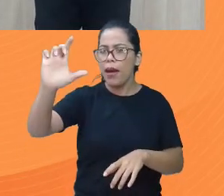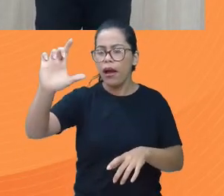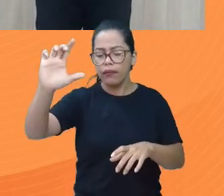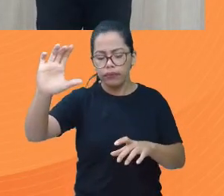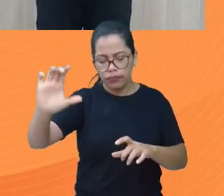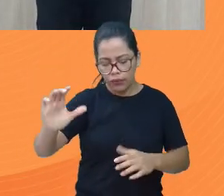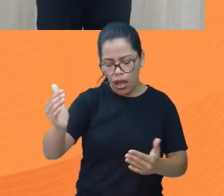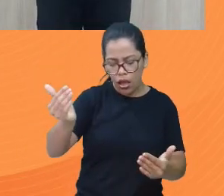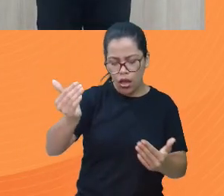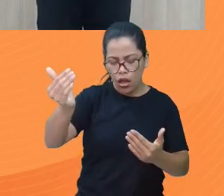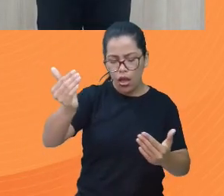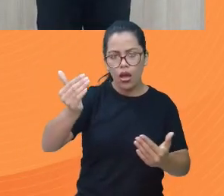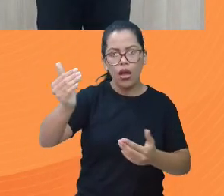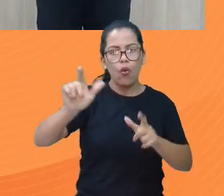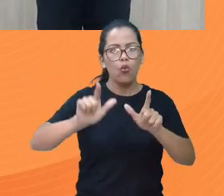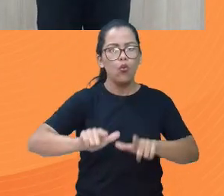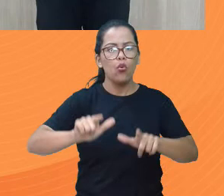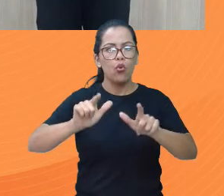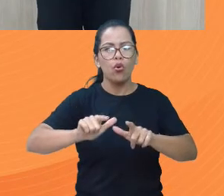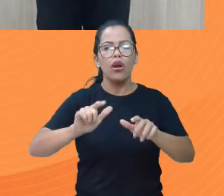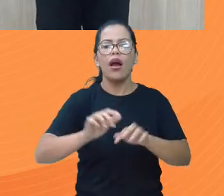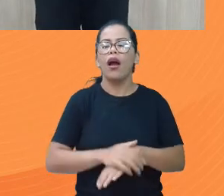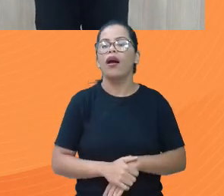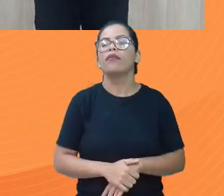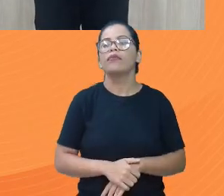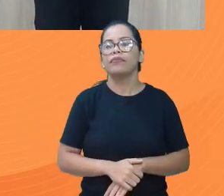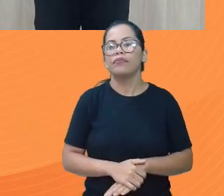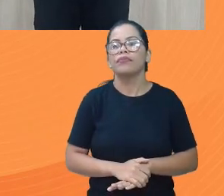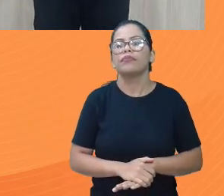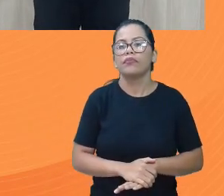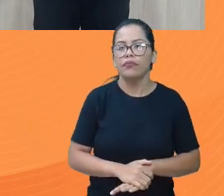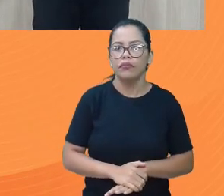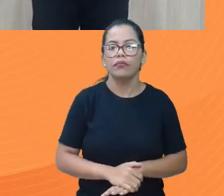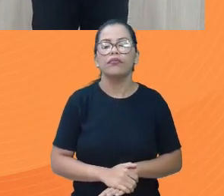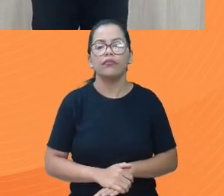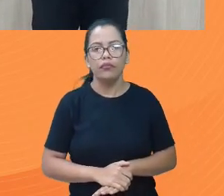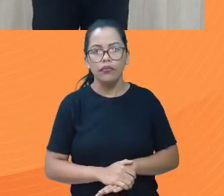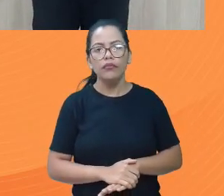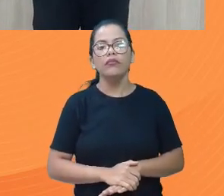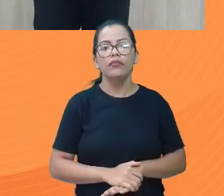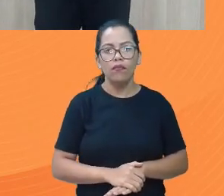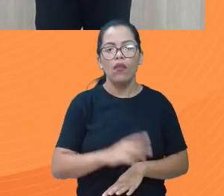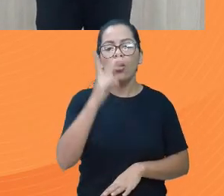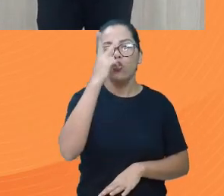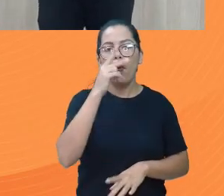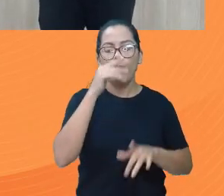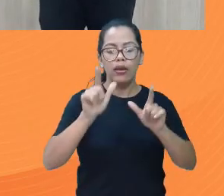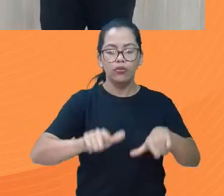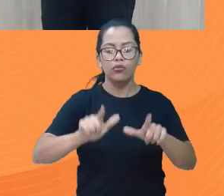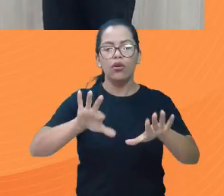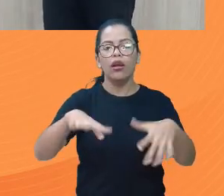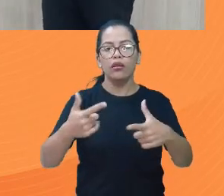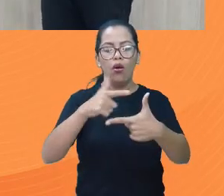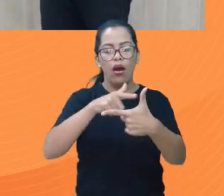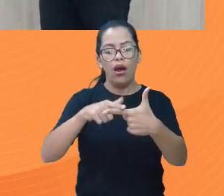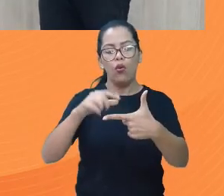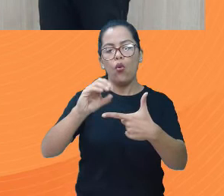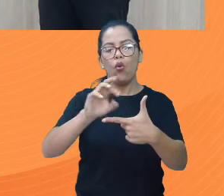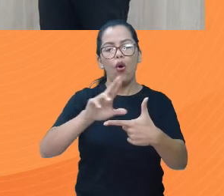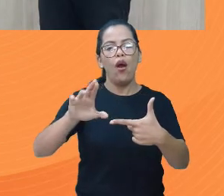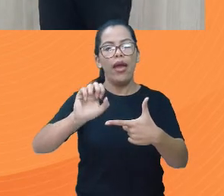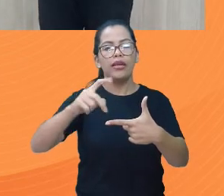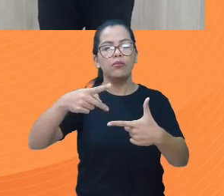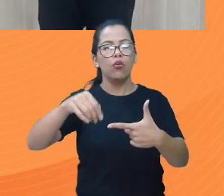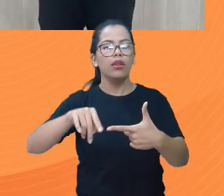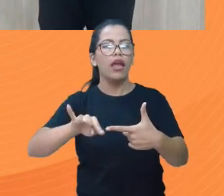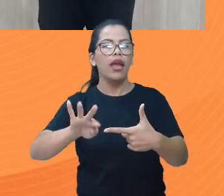os ângulos que está embaixo. E os ângulos que estão na mesma posição, eles são ângulos correspondentes. Então, eu tenho aí, ó, que o